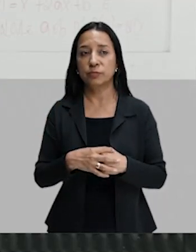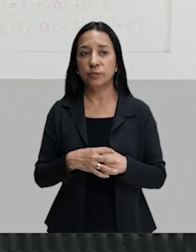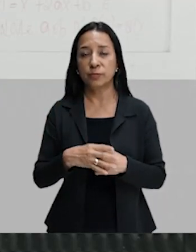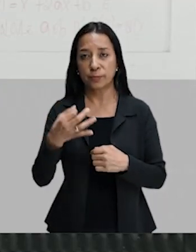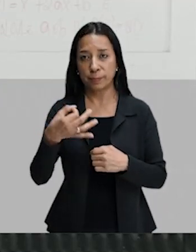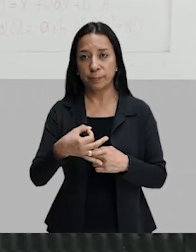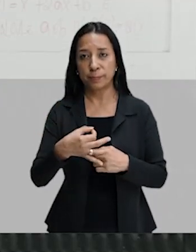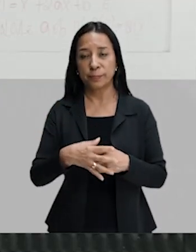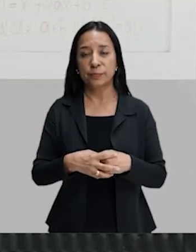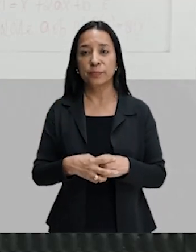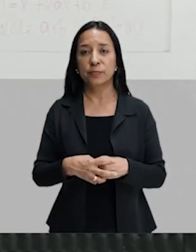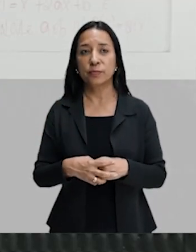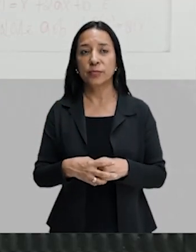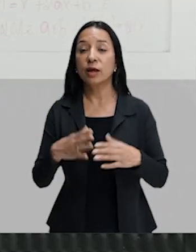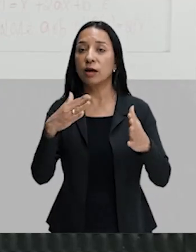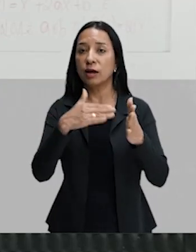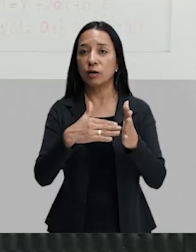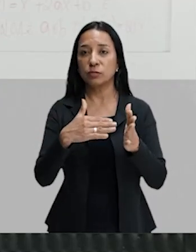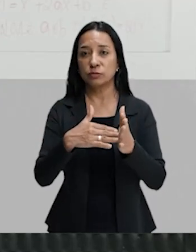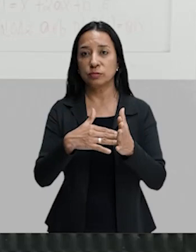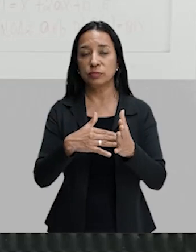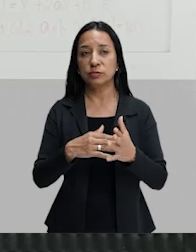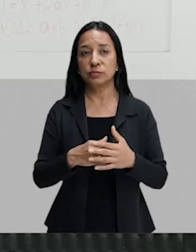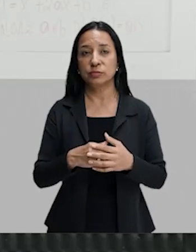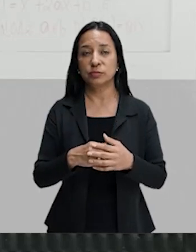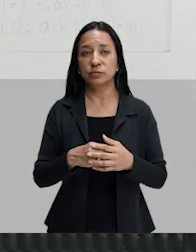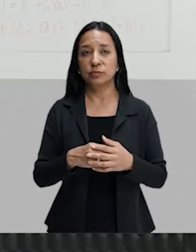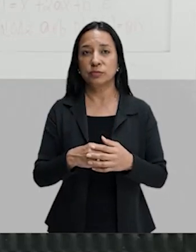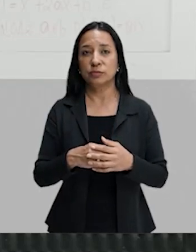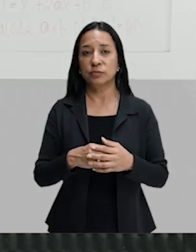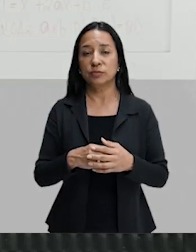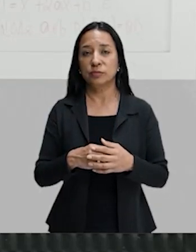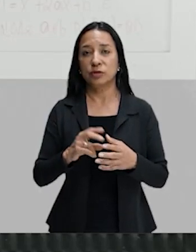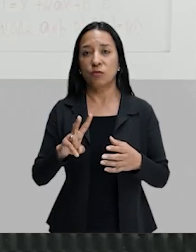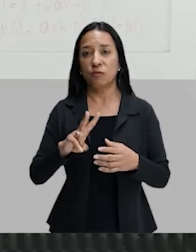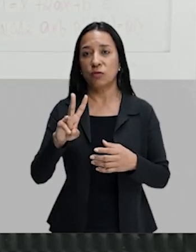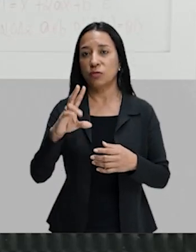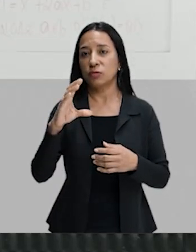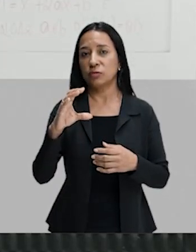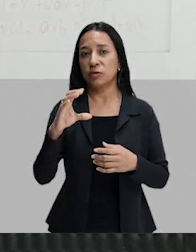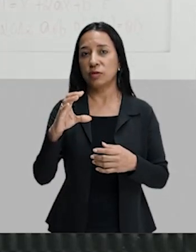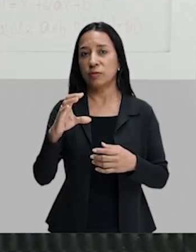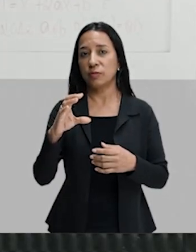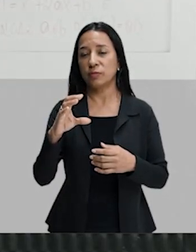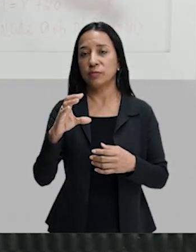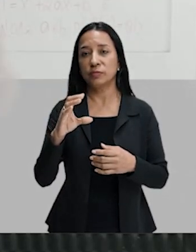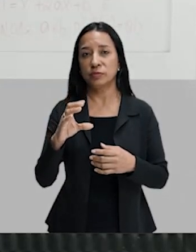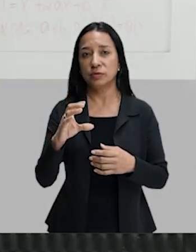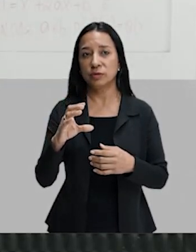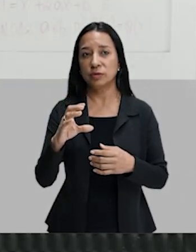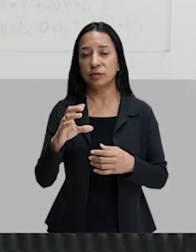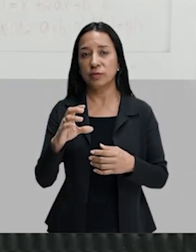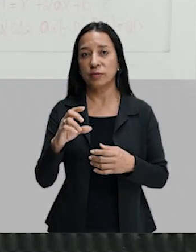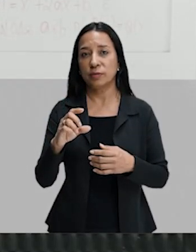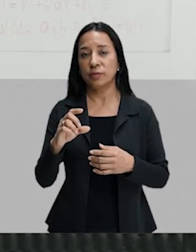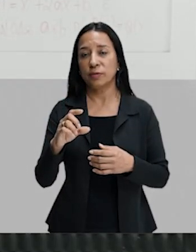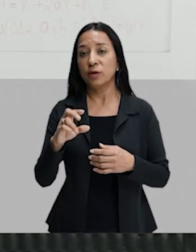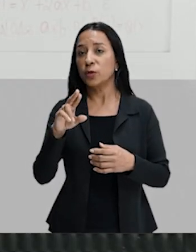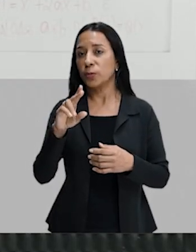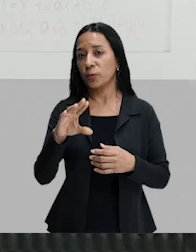Certo? E a última é o valor de C, né? Tá? Esse C aqui tem que ser